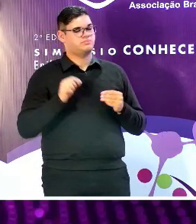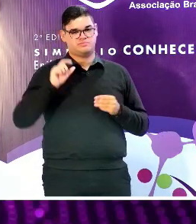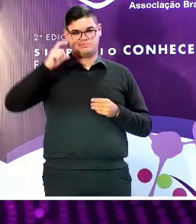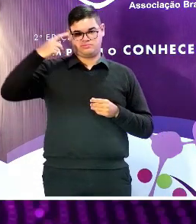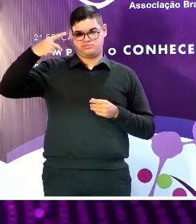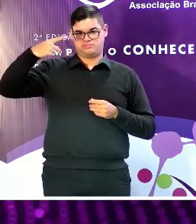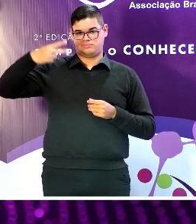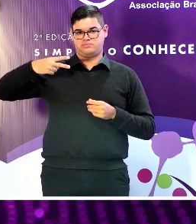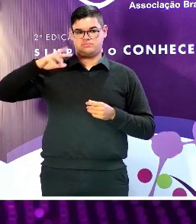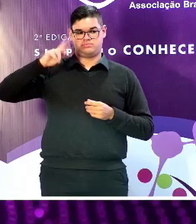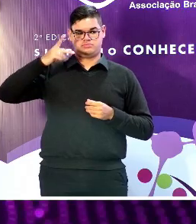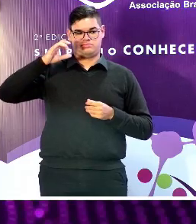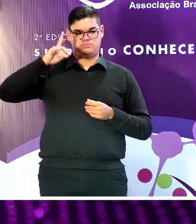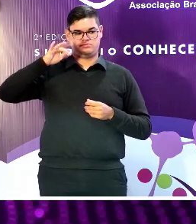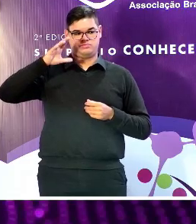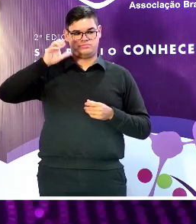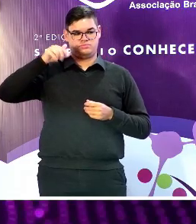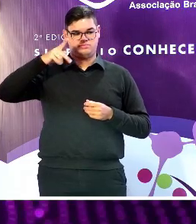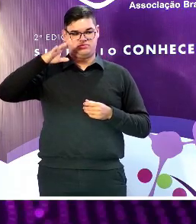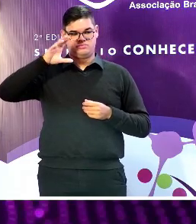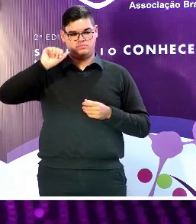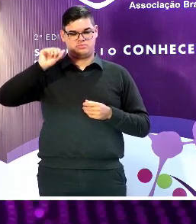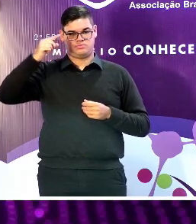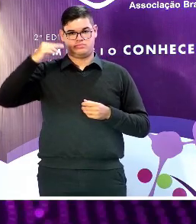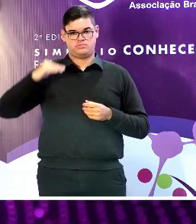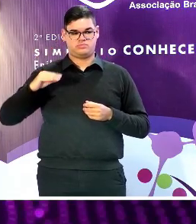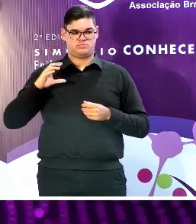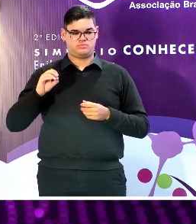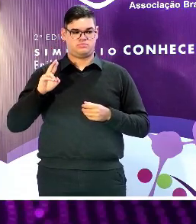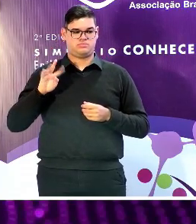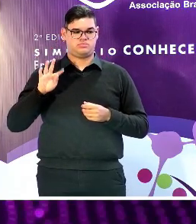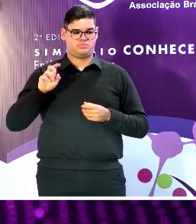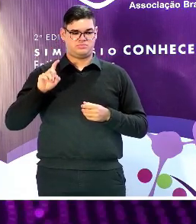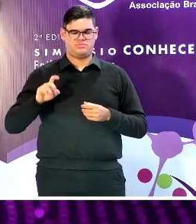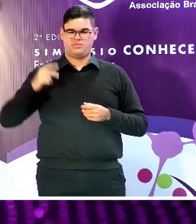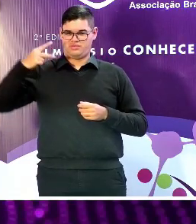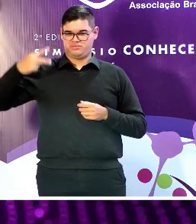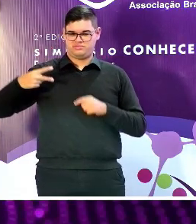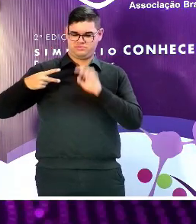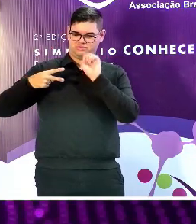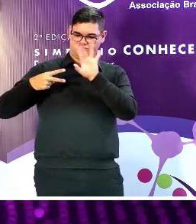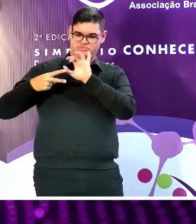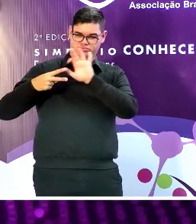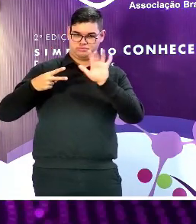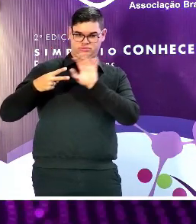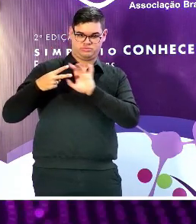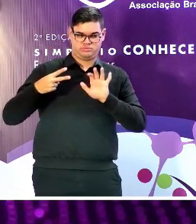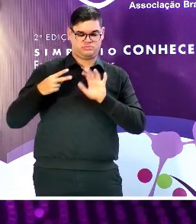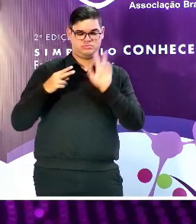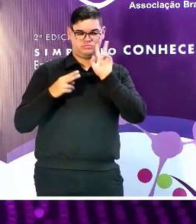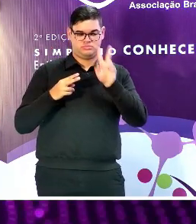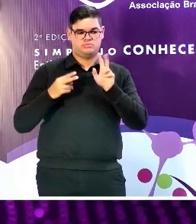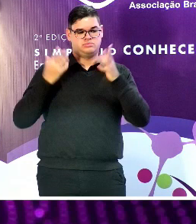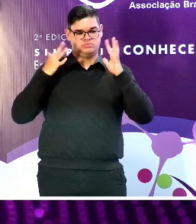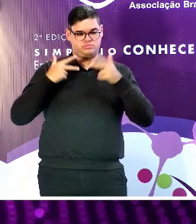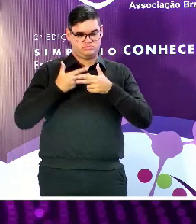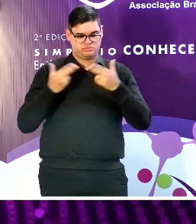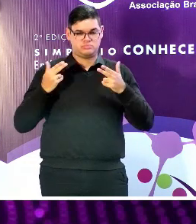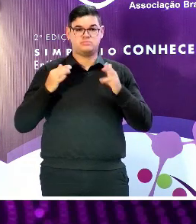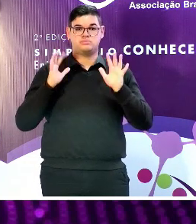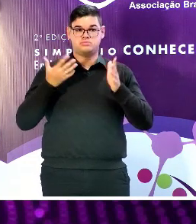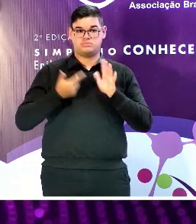que tanto a via de estresse oxidativo, que estava aumentada, né, nesses animais que foram